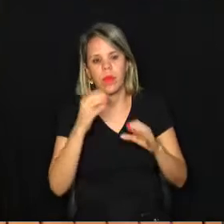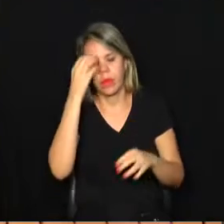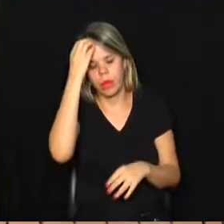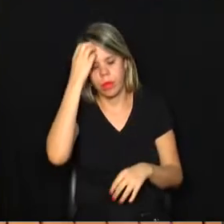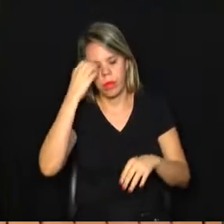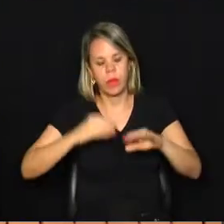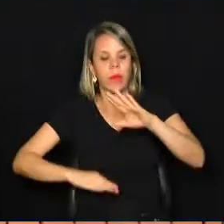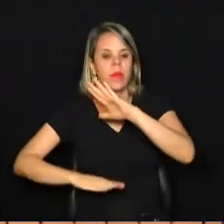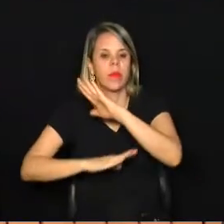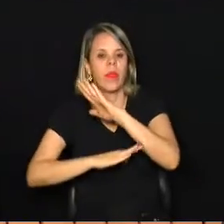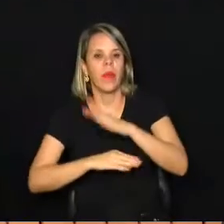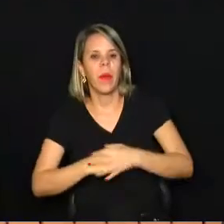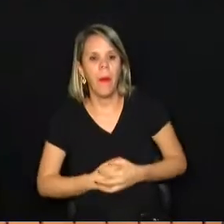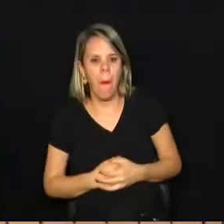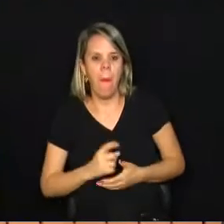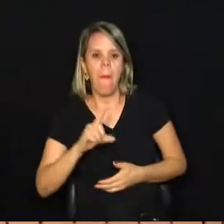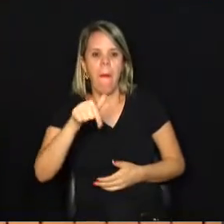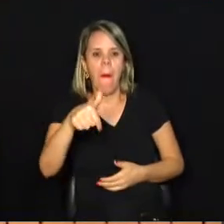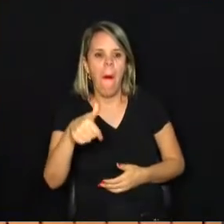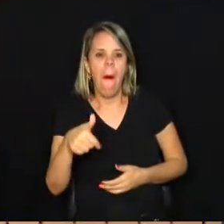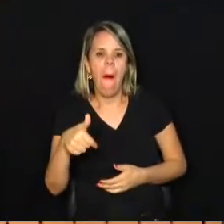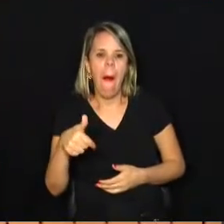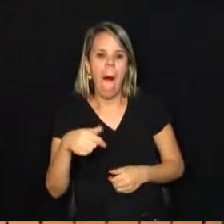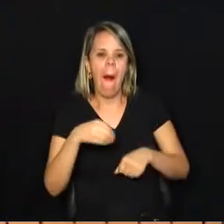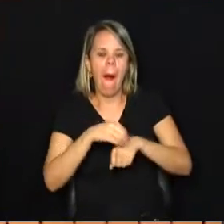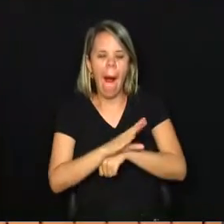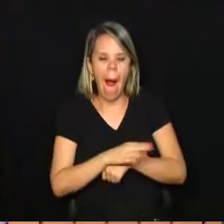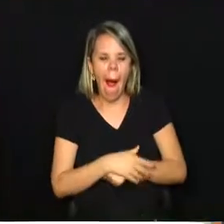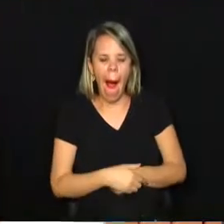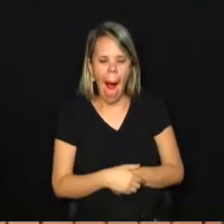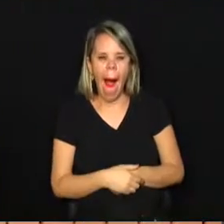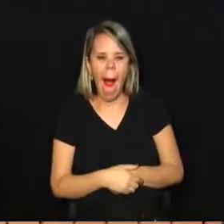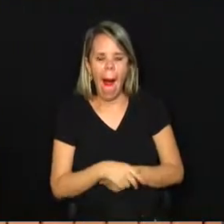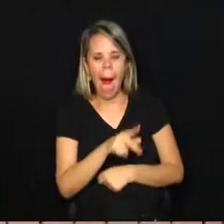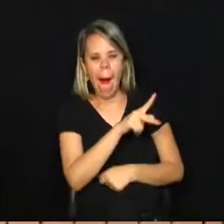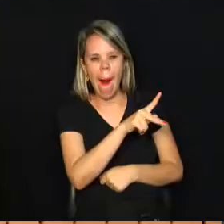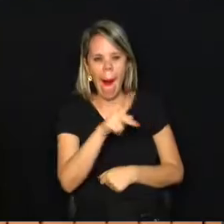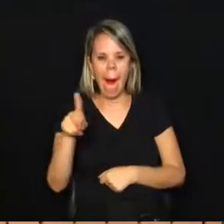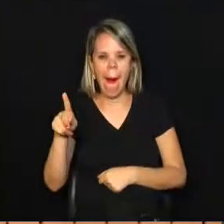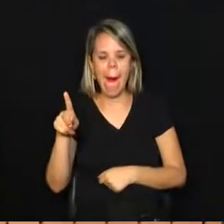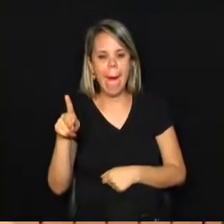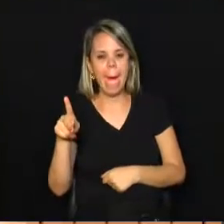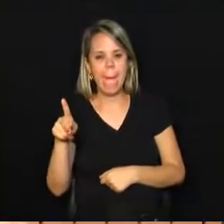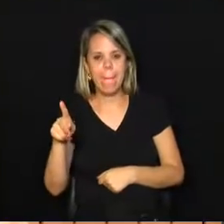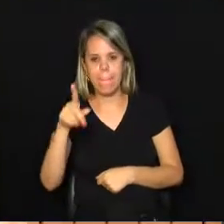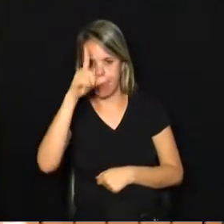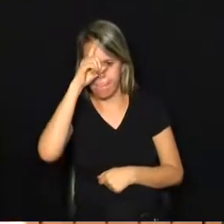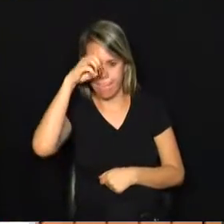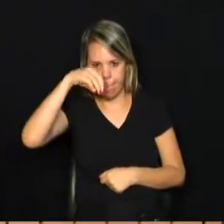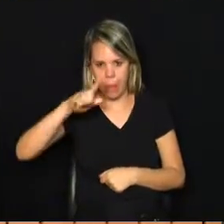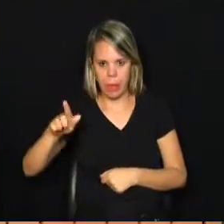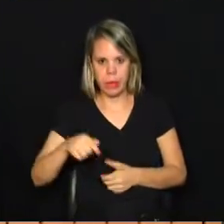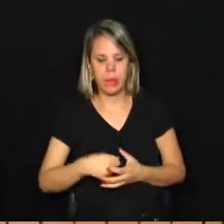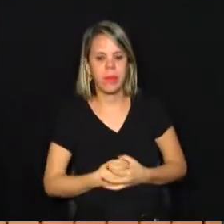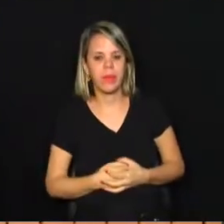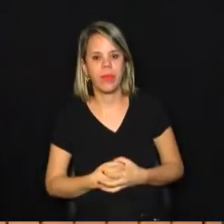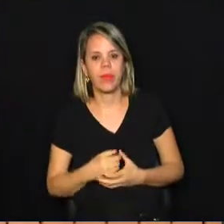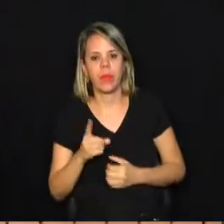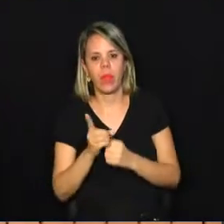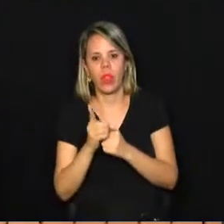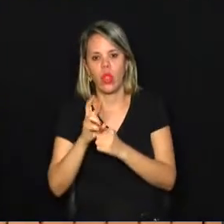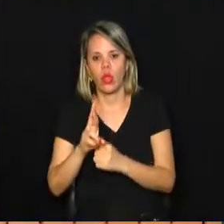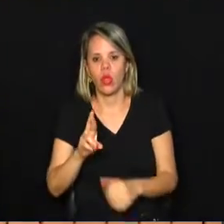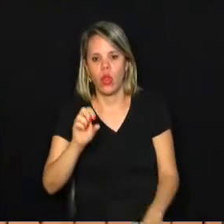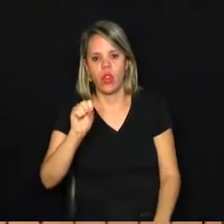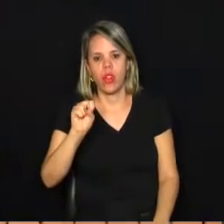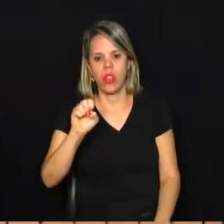Câmara. Posteriormente, passo a palavra ao presidente da Rede Mário Gatti, doutor Sérgio, e